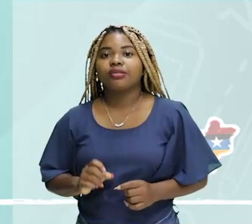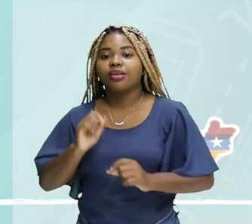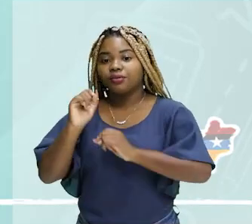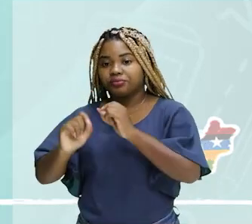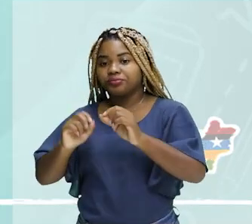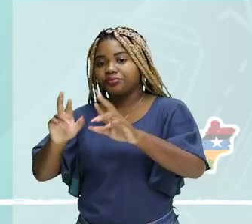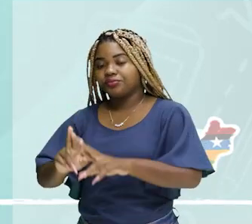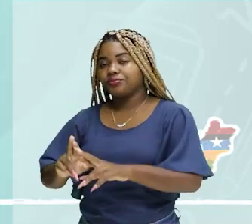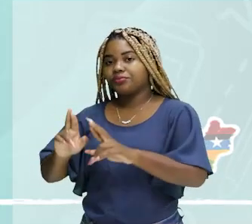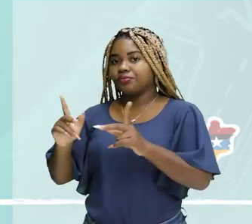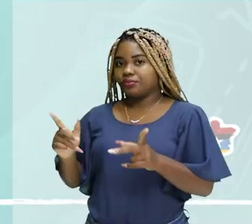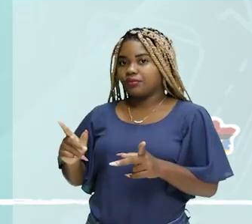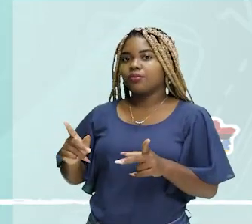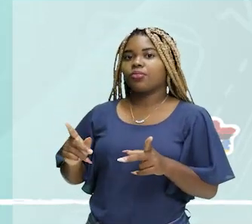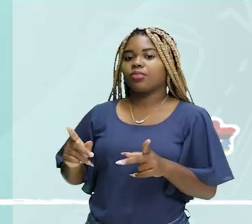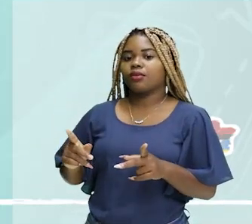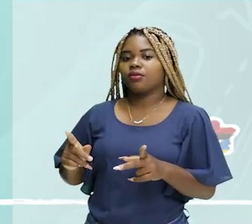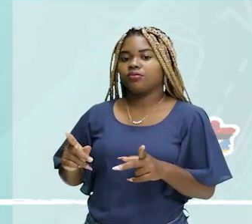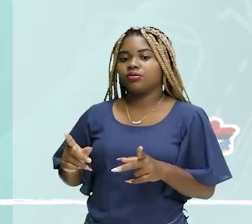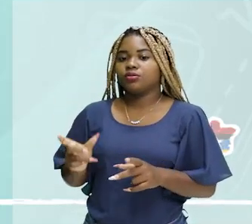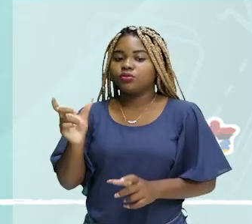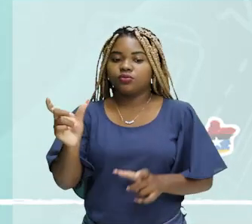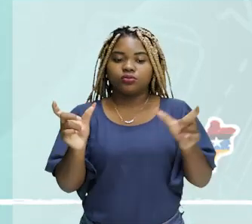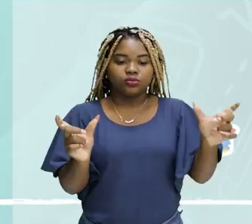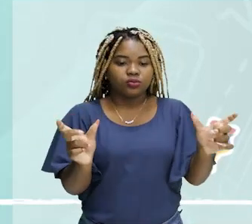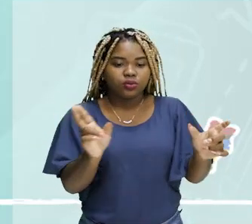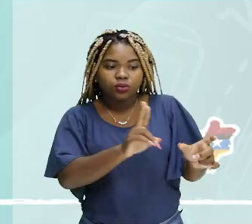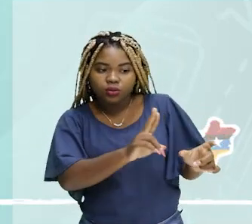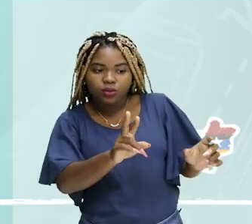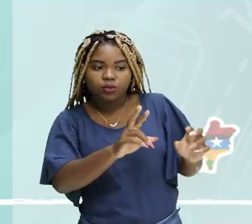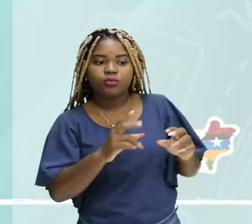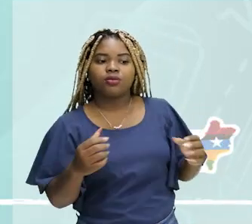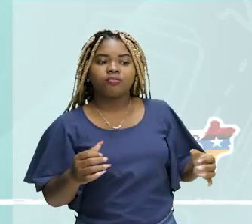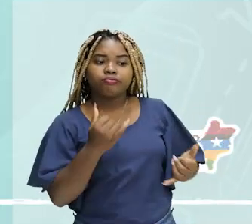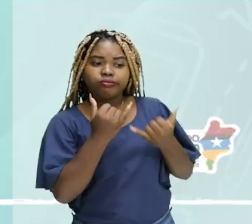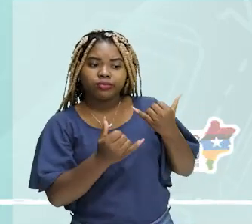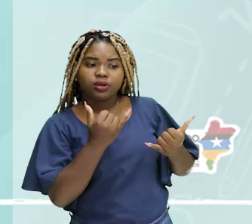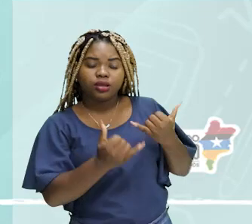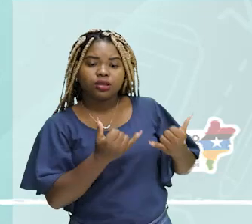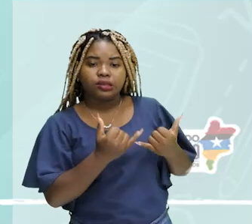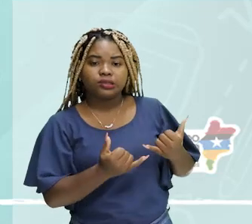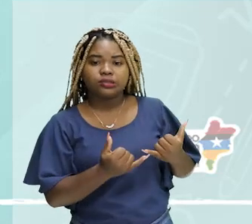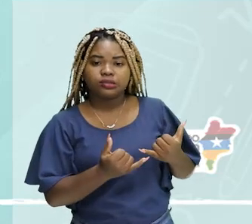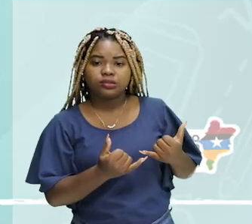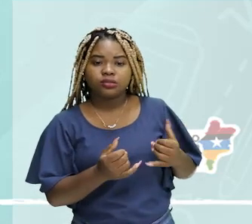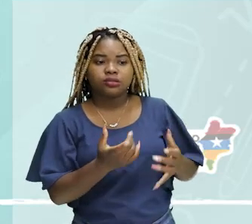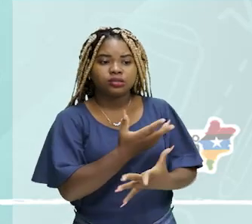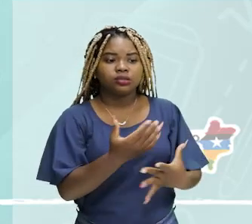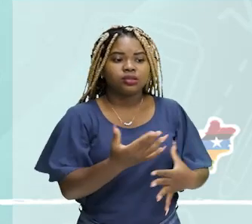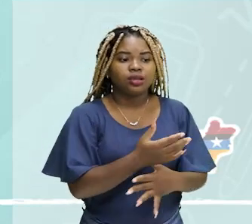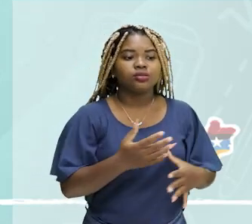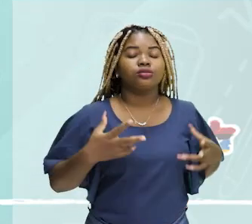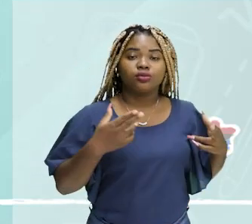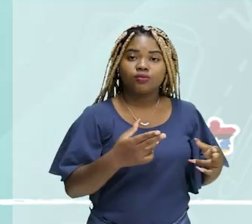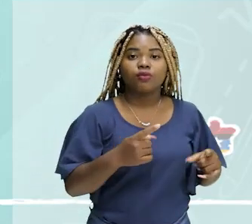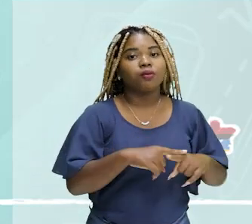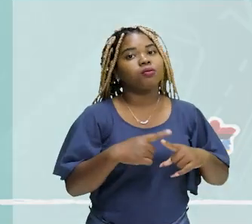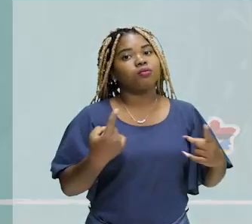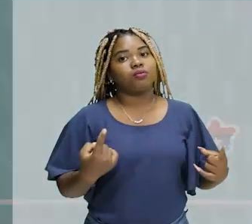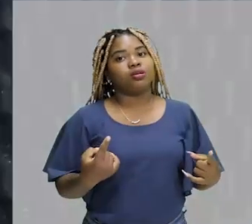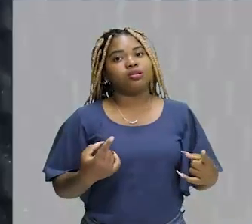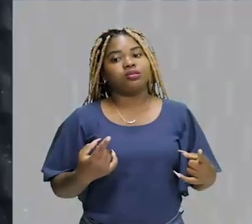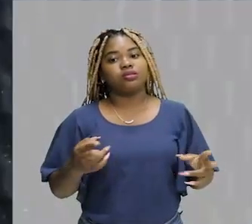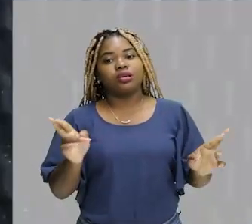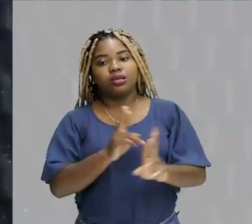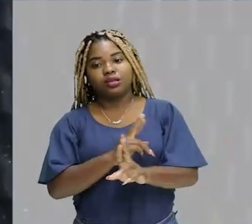coisa. Apesar do nome ser muito parecido, apesar das duas serem da mesma cidade, mas elas não são a mesma